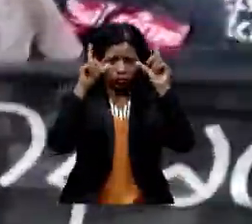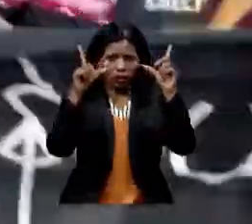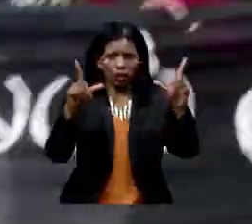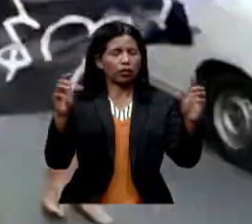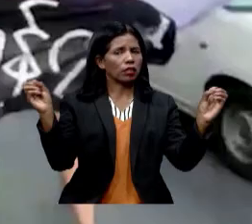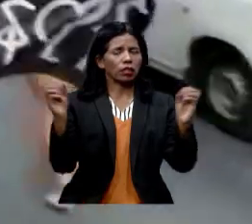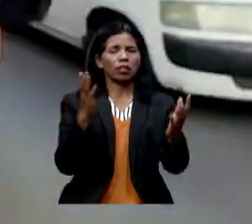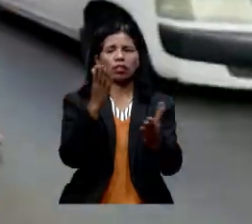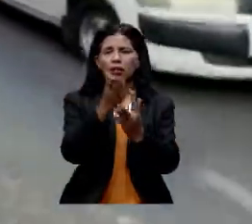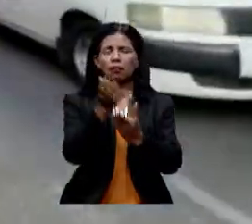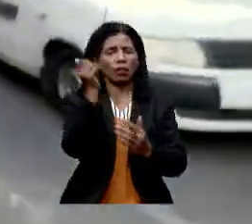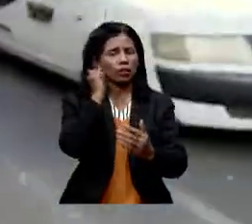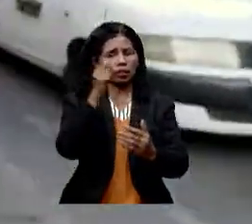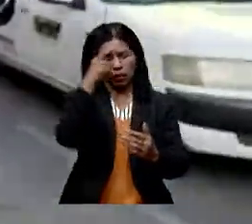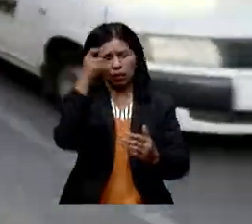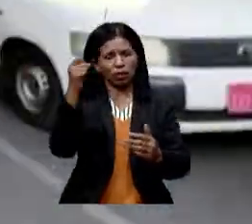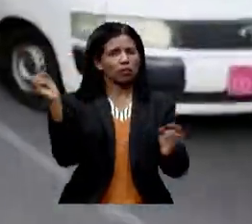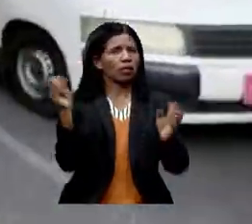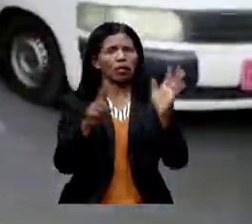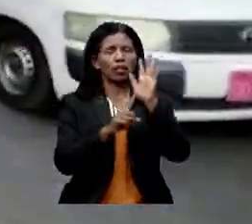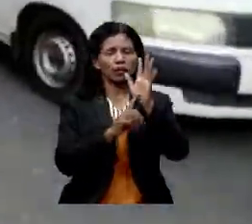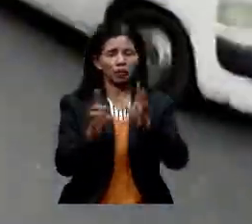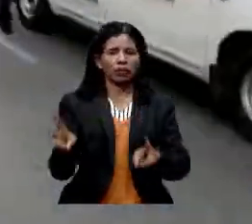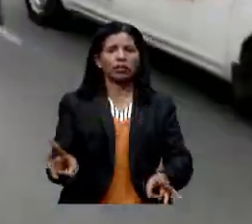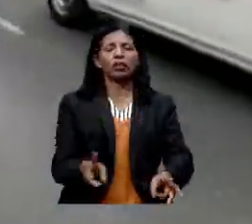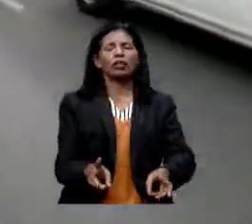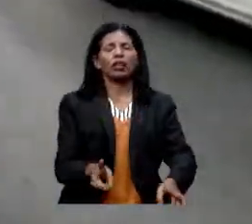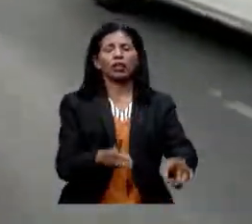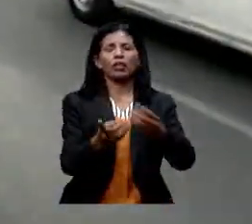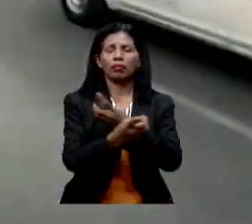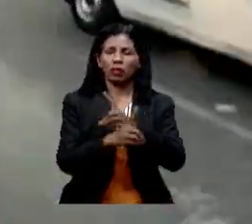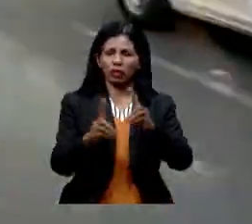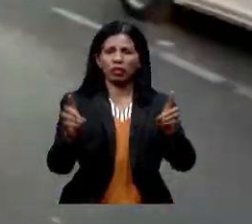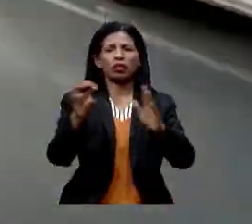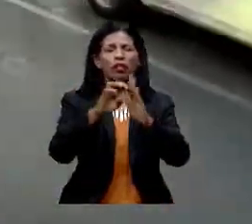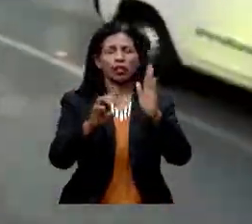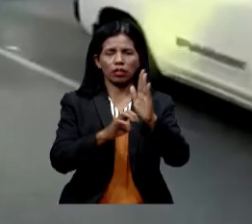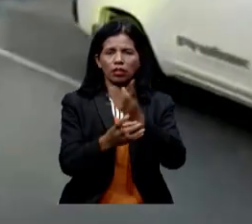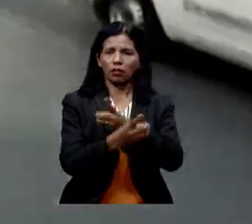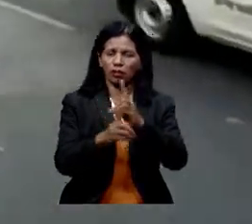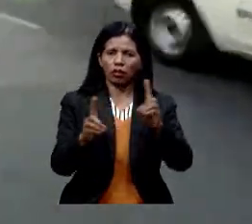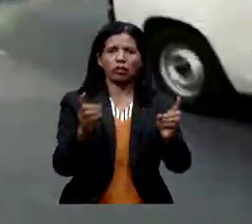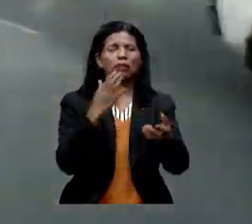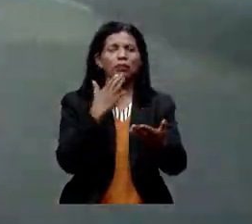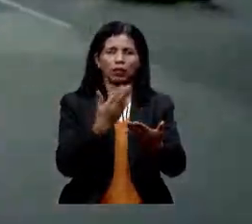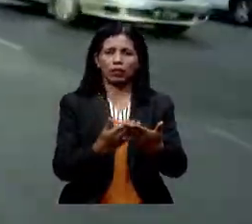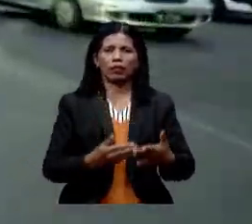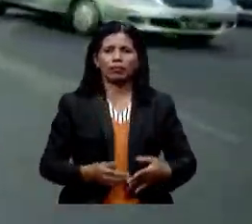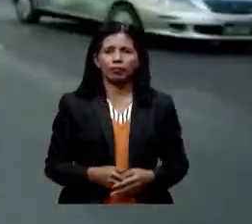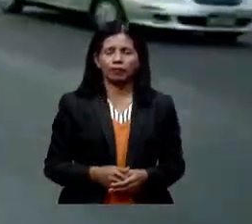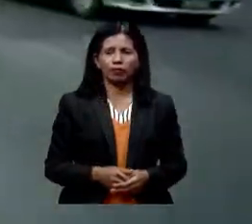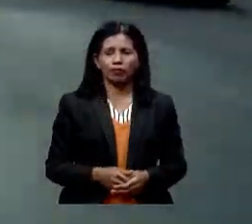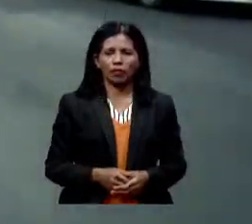la adere ba ASEAN, também la hatudo adalan democracia no estado de direito democrático nebe magdiak.